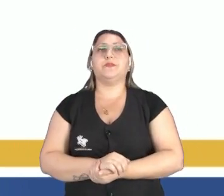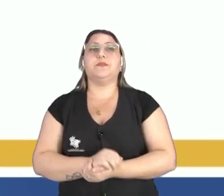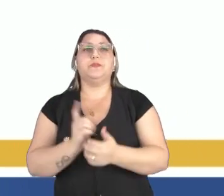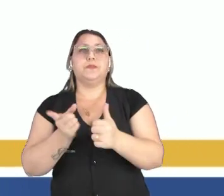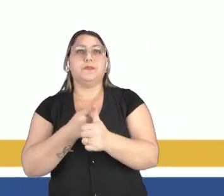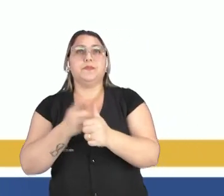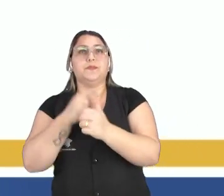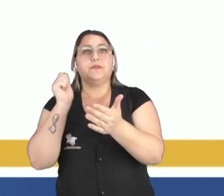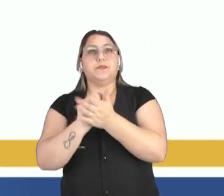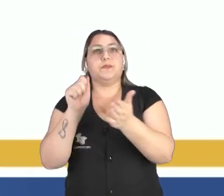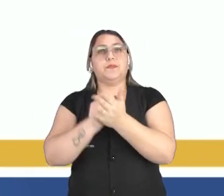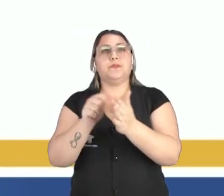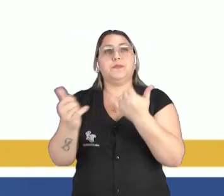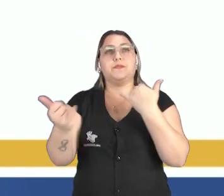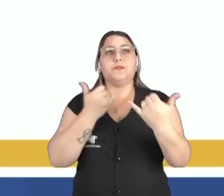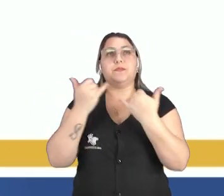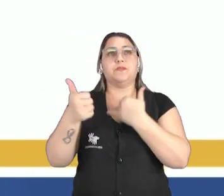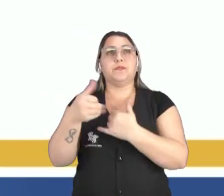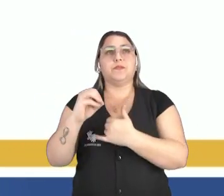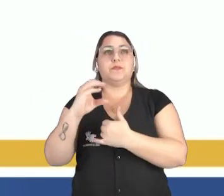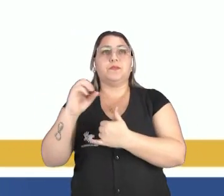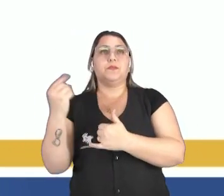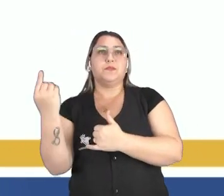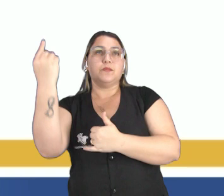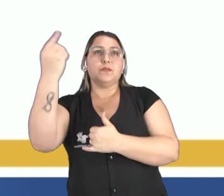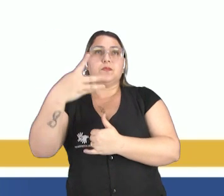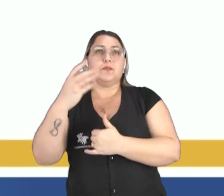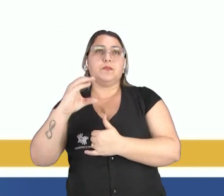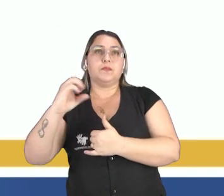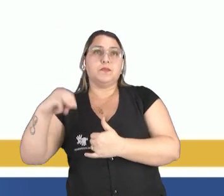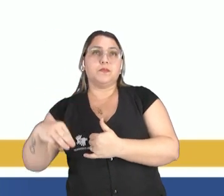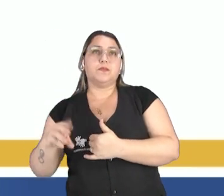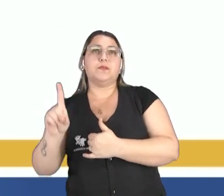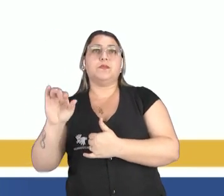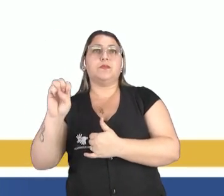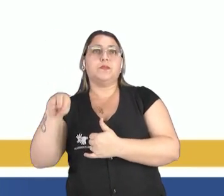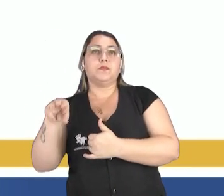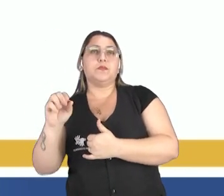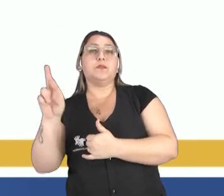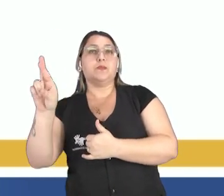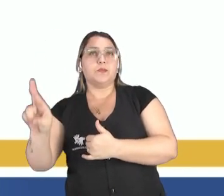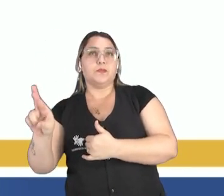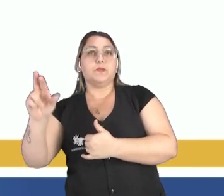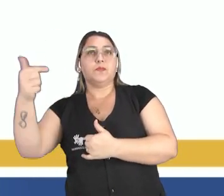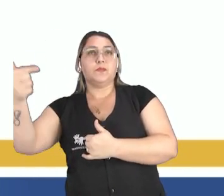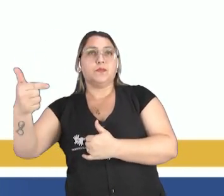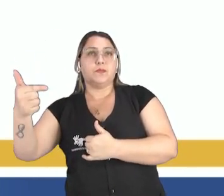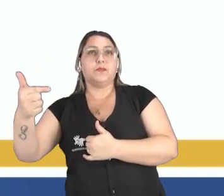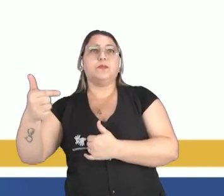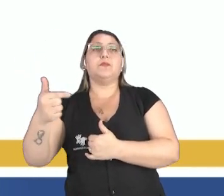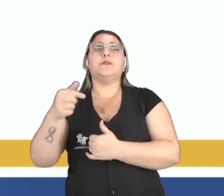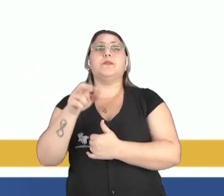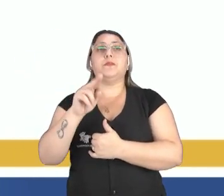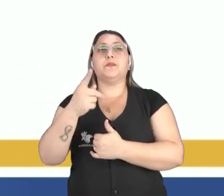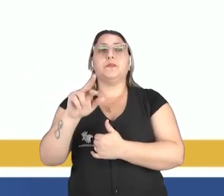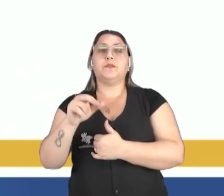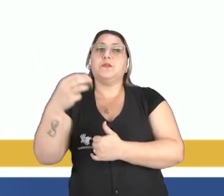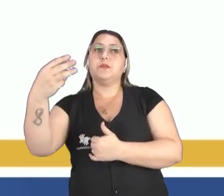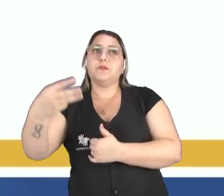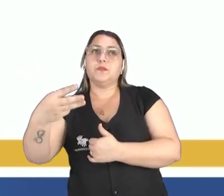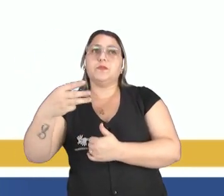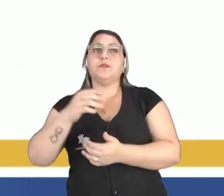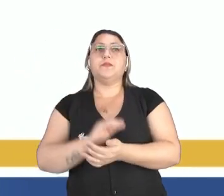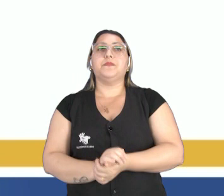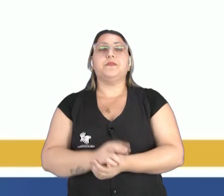Primeiramente, vamos anotar os dados, tá? 10 centímetros de altura, 4 de diâmetro, eu tenho um raio 2. O π vale